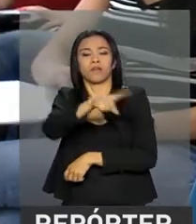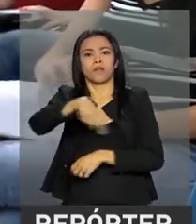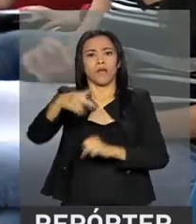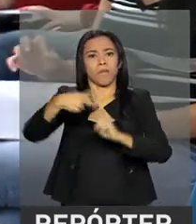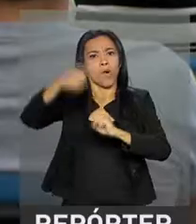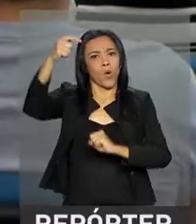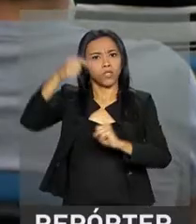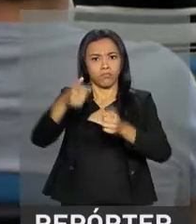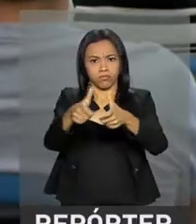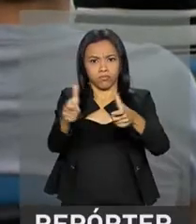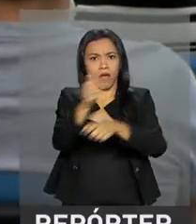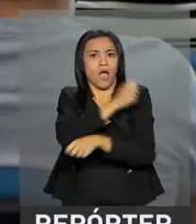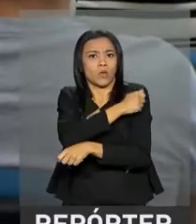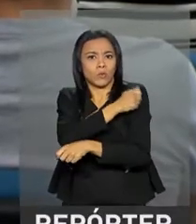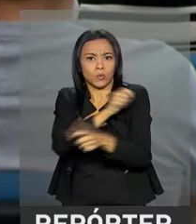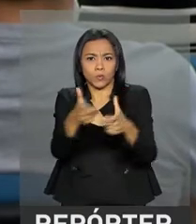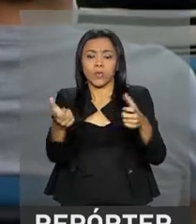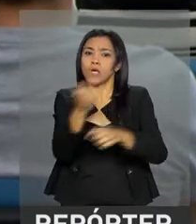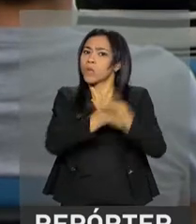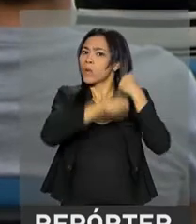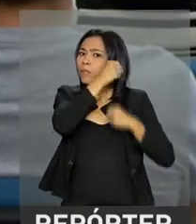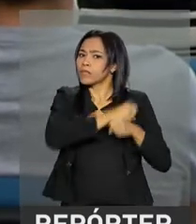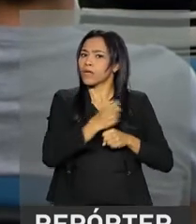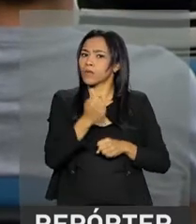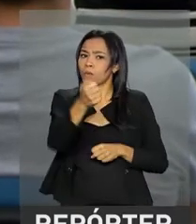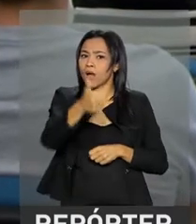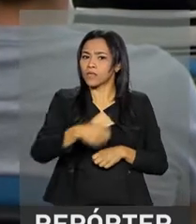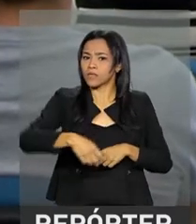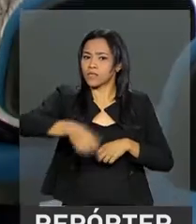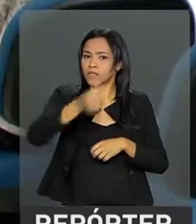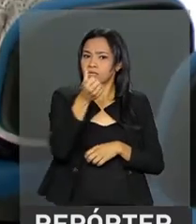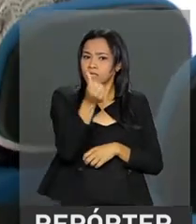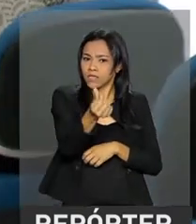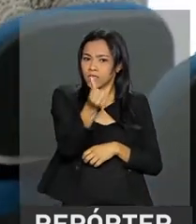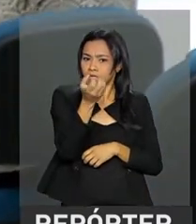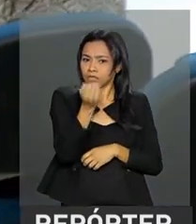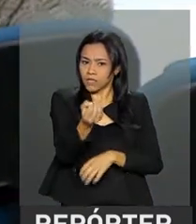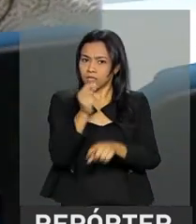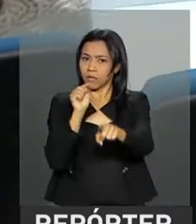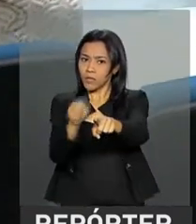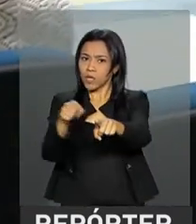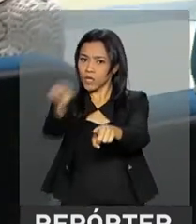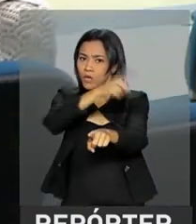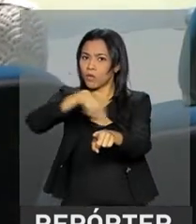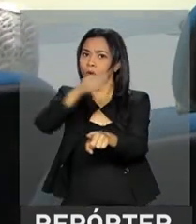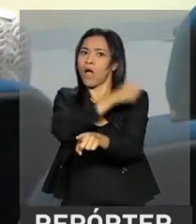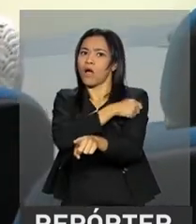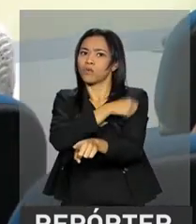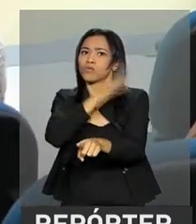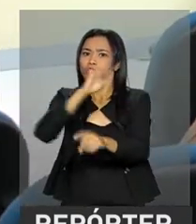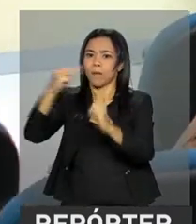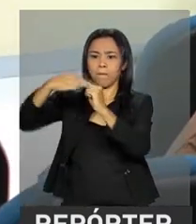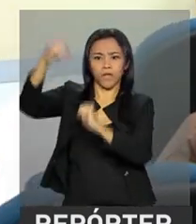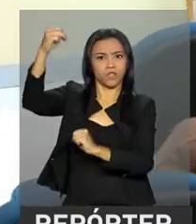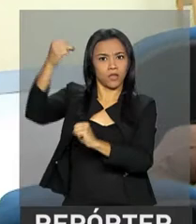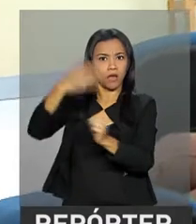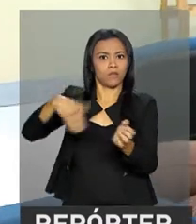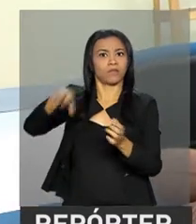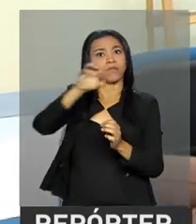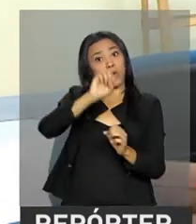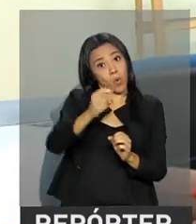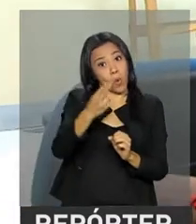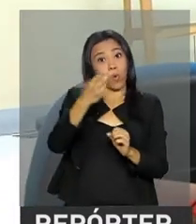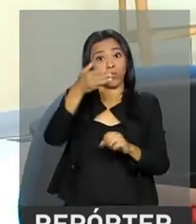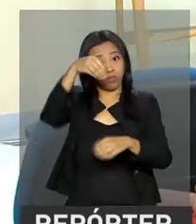do país só no ano passado quase 60 mil alunos foram titulados em nível de mestrado acadêmico o